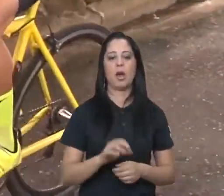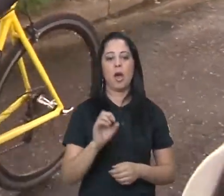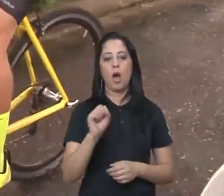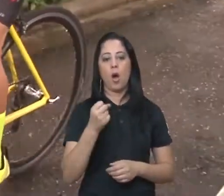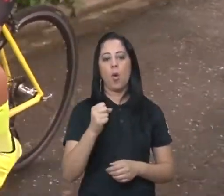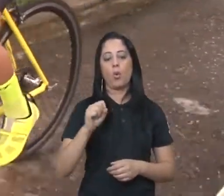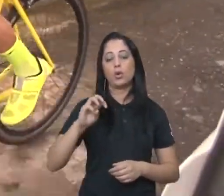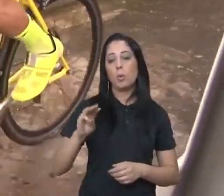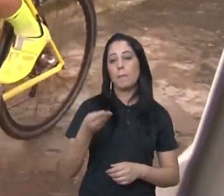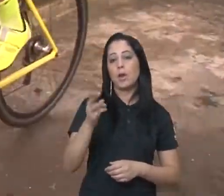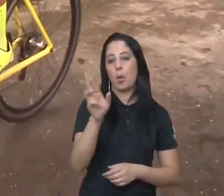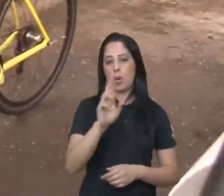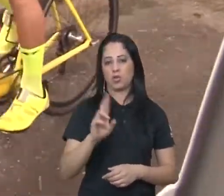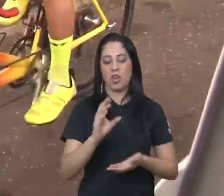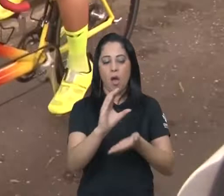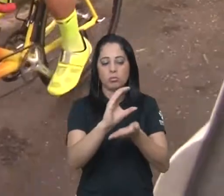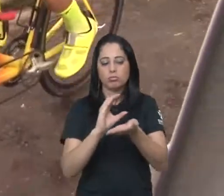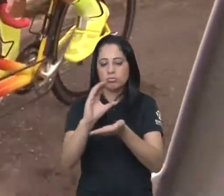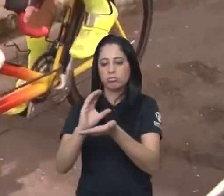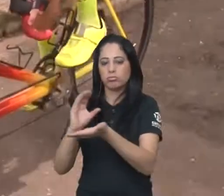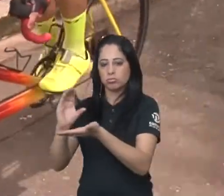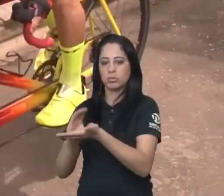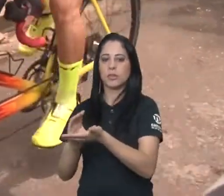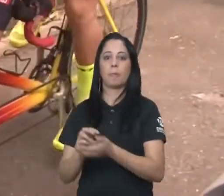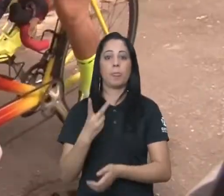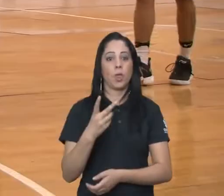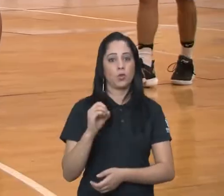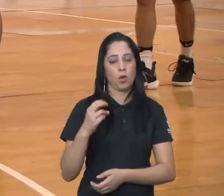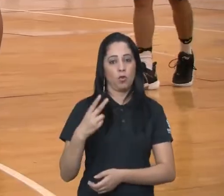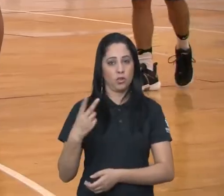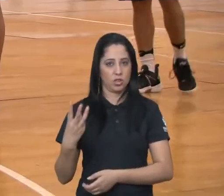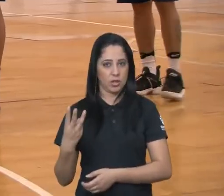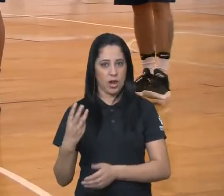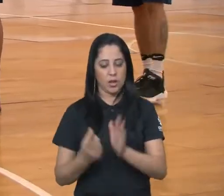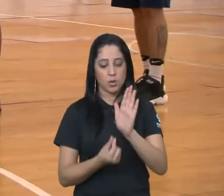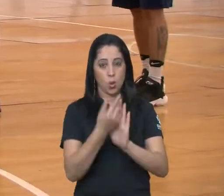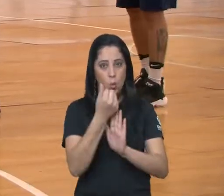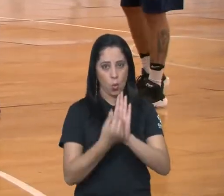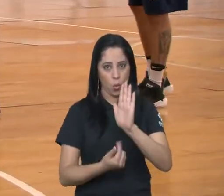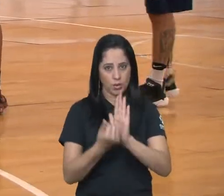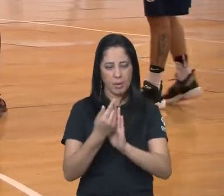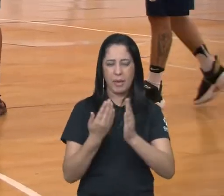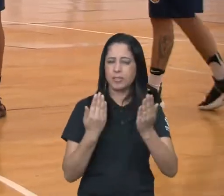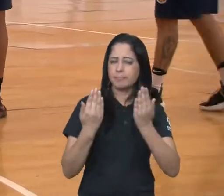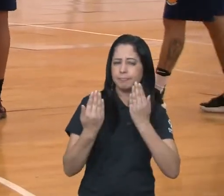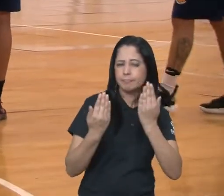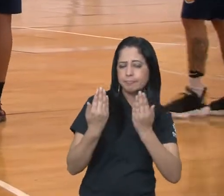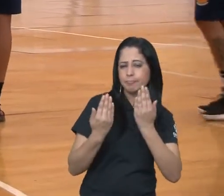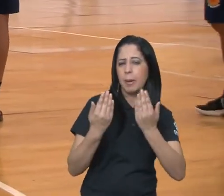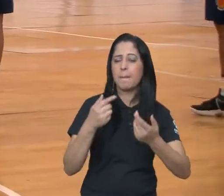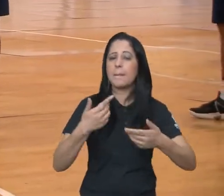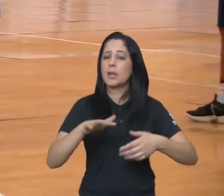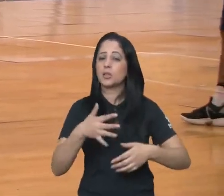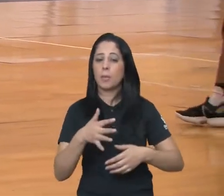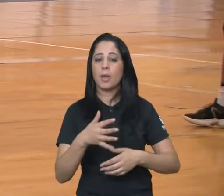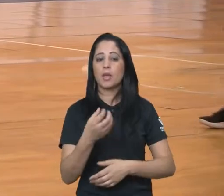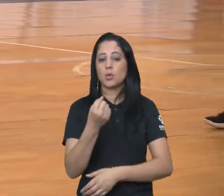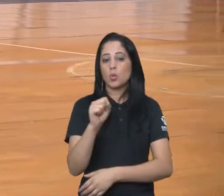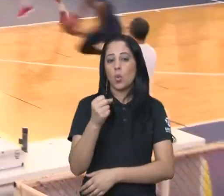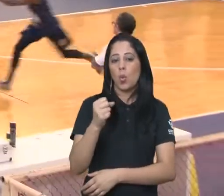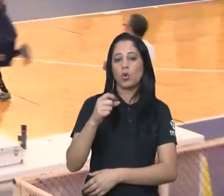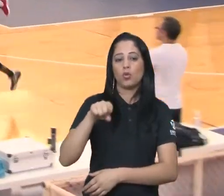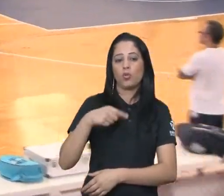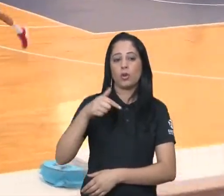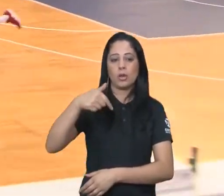captar os 8 milhões de reais que foram disponibilizados. Em 2023, o orçamento previsto para os projetos